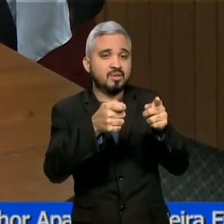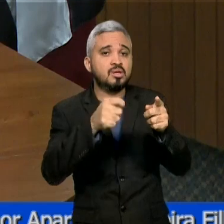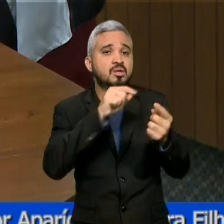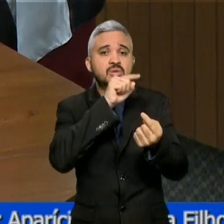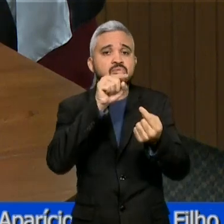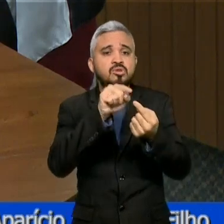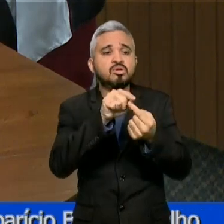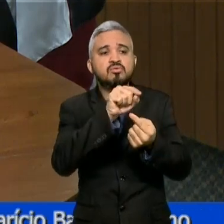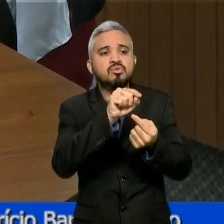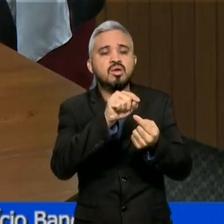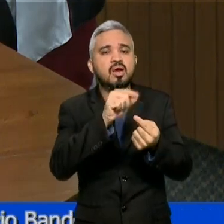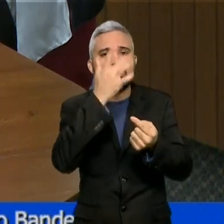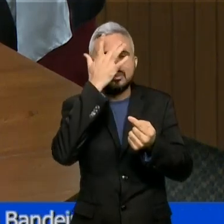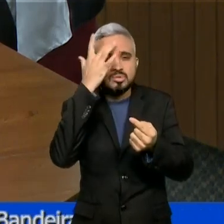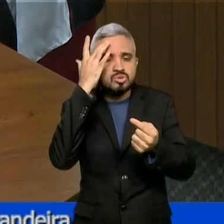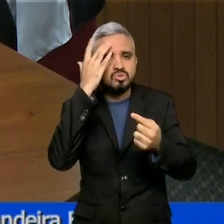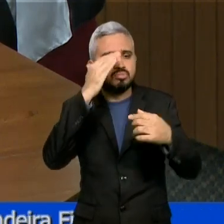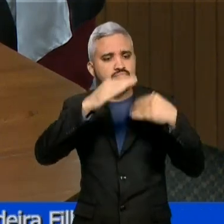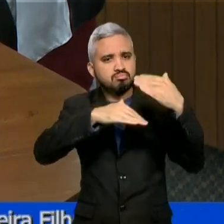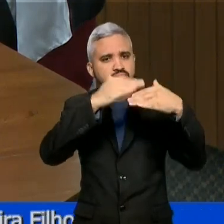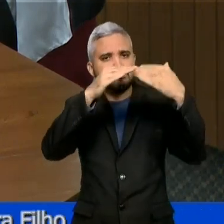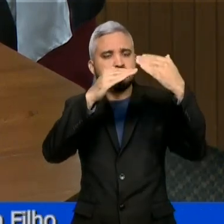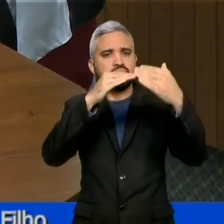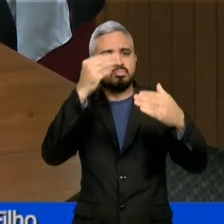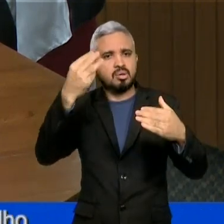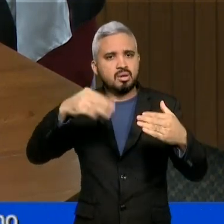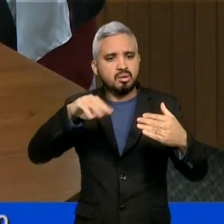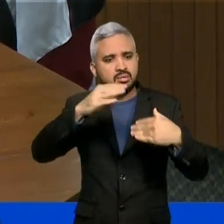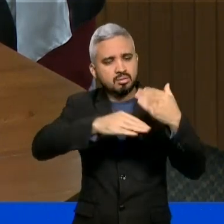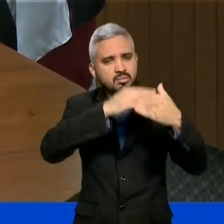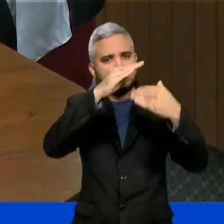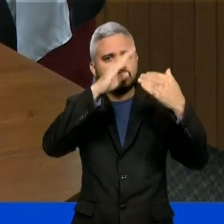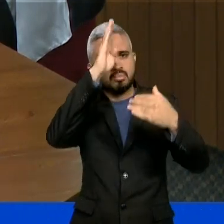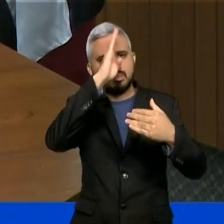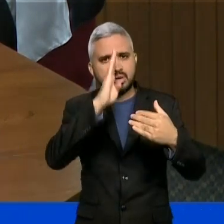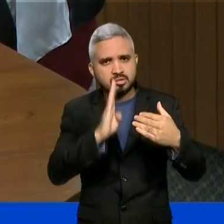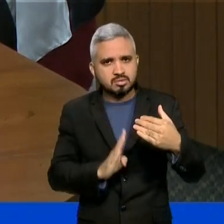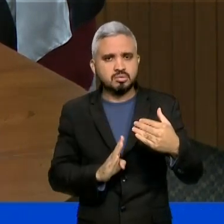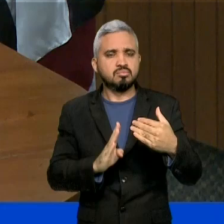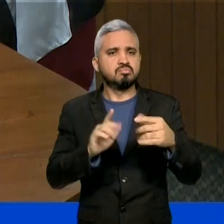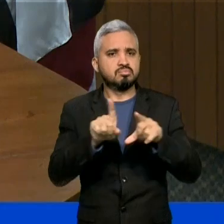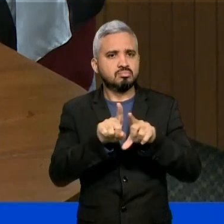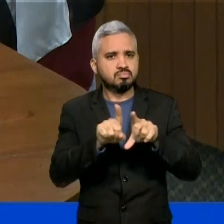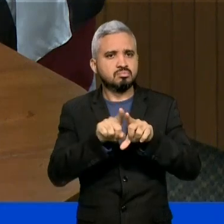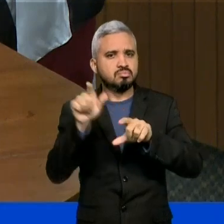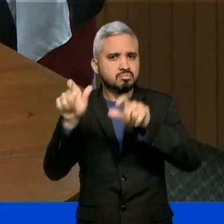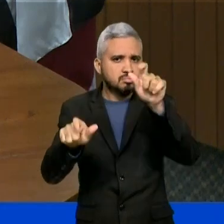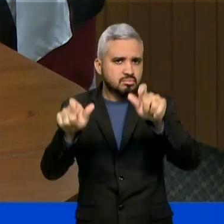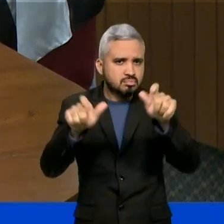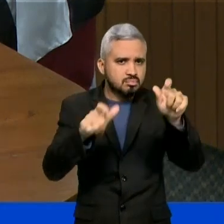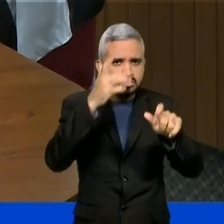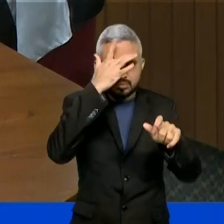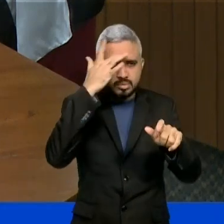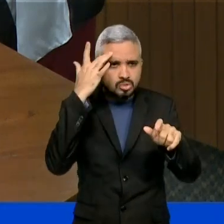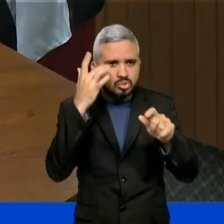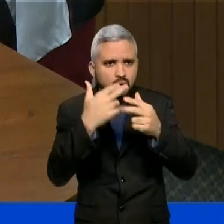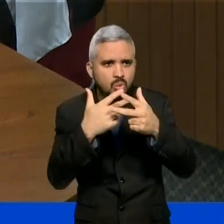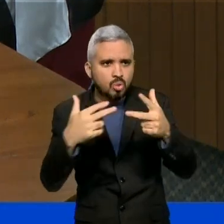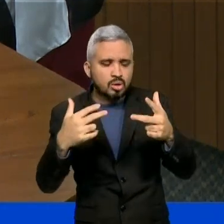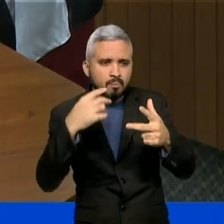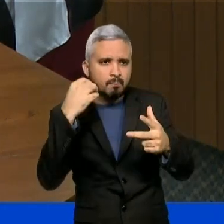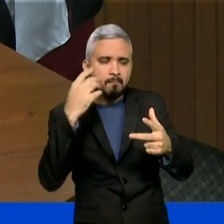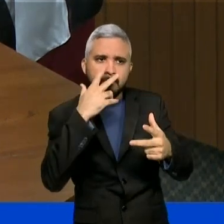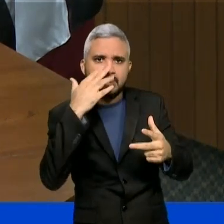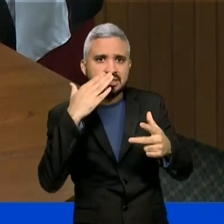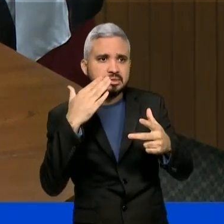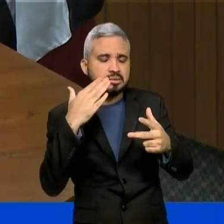do Maranhão ou do Brasil, pelos seus méritos especiais, ou ainda aos que proporcionarem algum feito considerado notório e